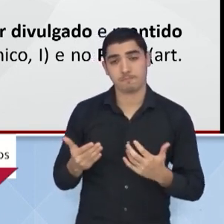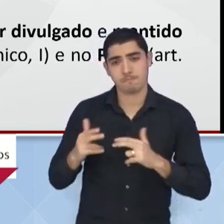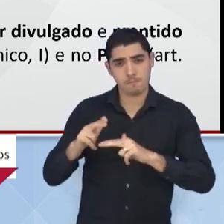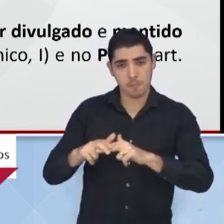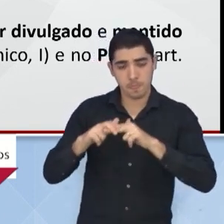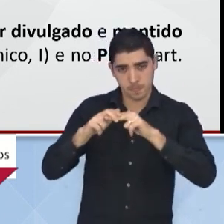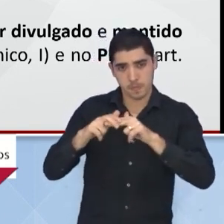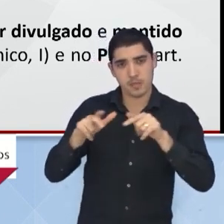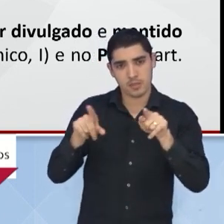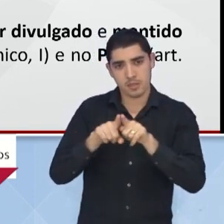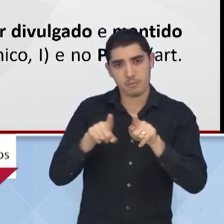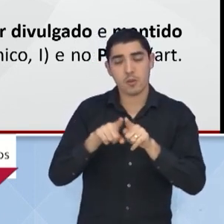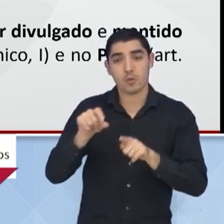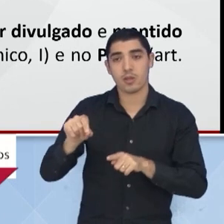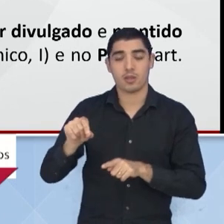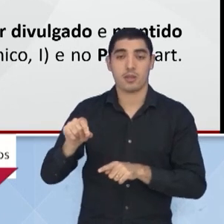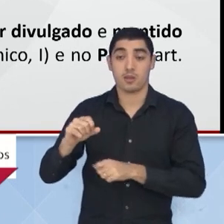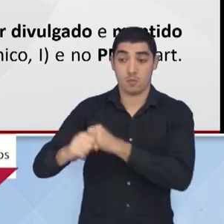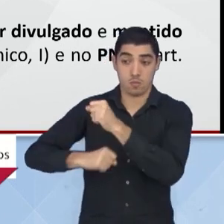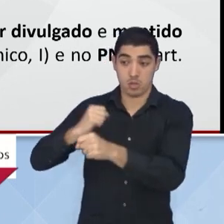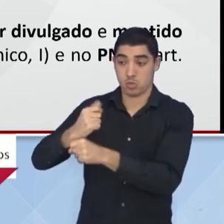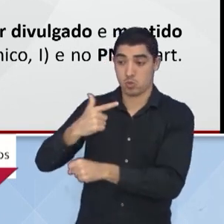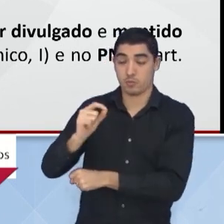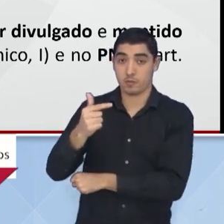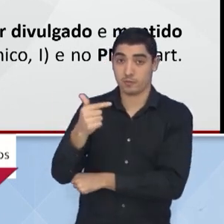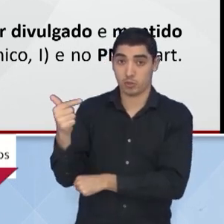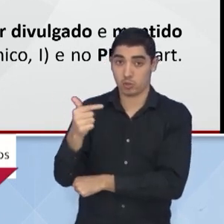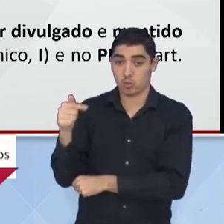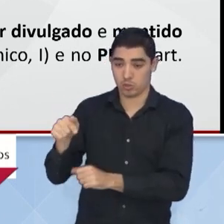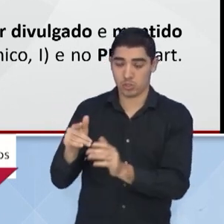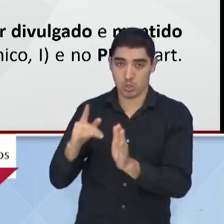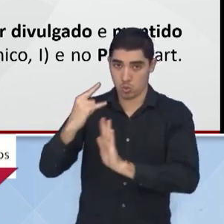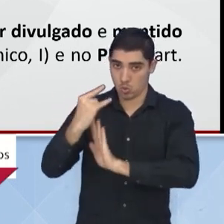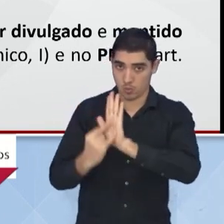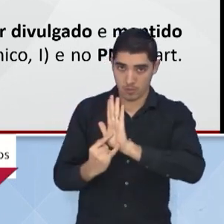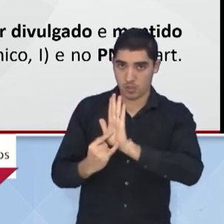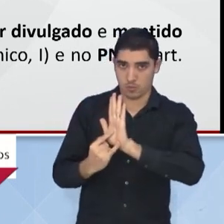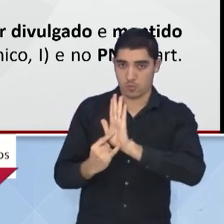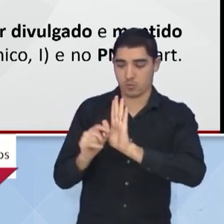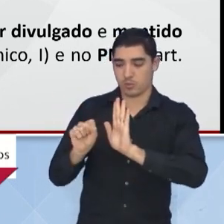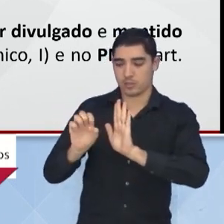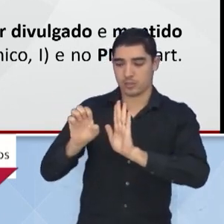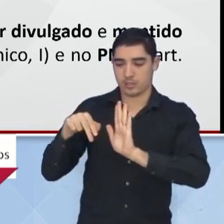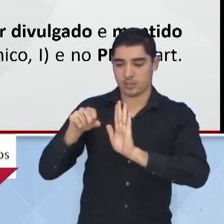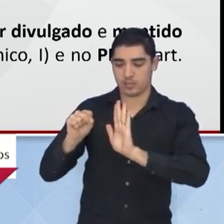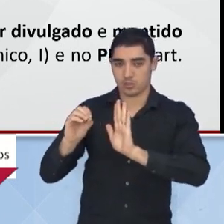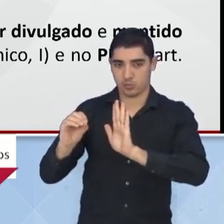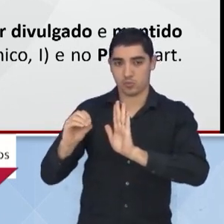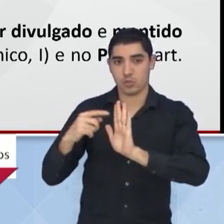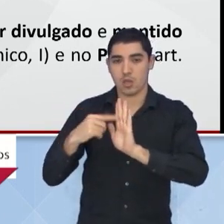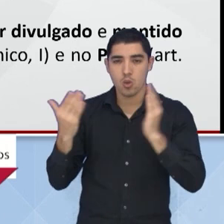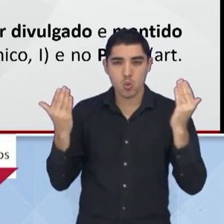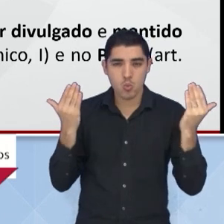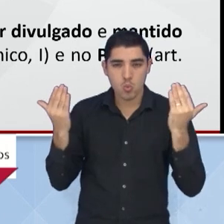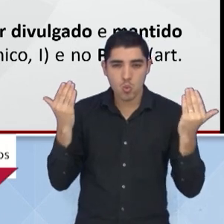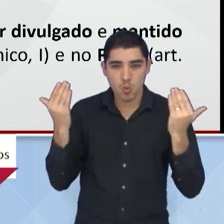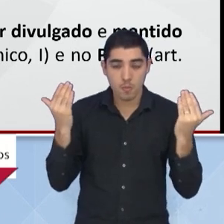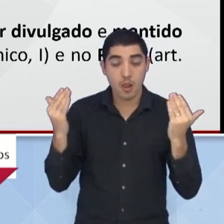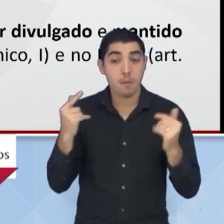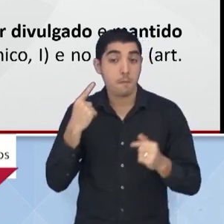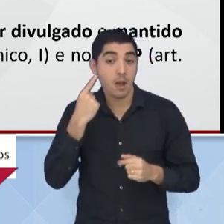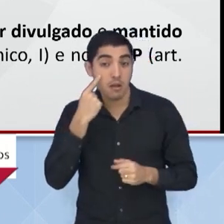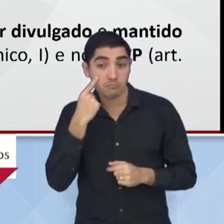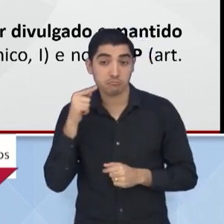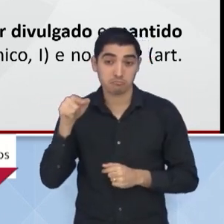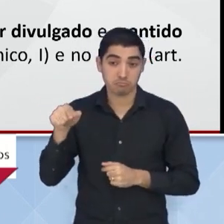do senso é do senso de 2022 Então quem tiver Nessa situação a gente vai tomar como parâmetro censo de 22 para classificar o município